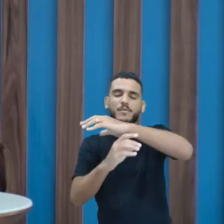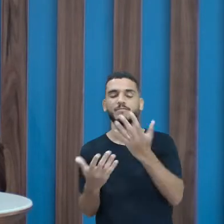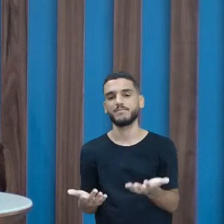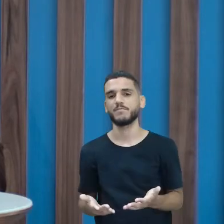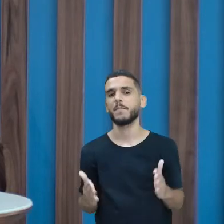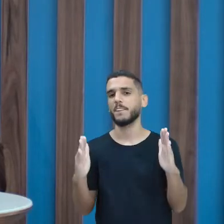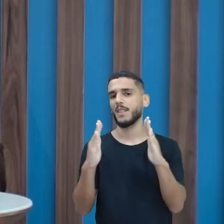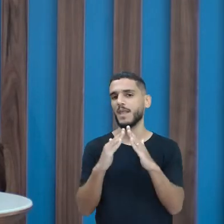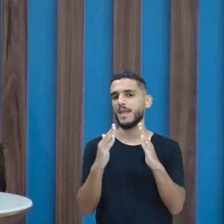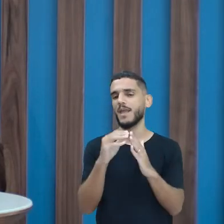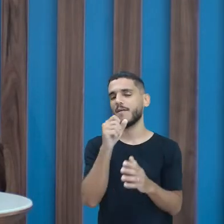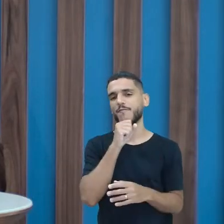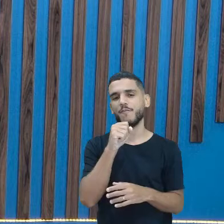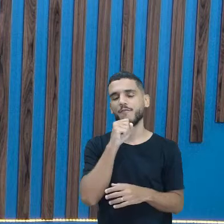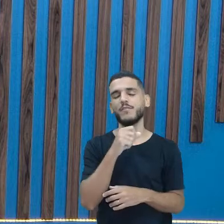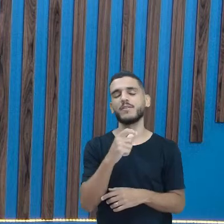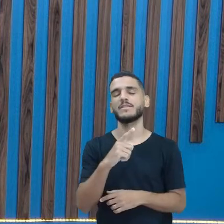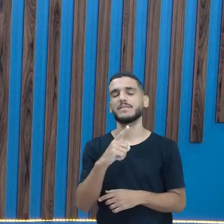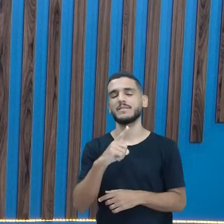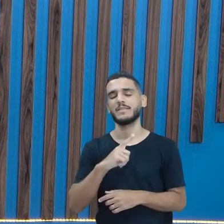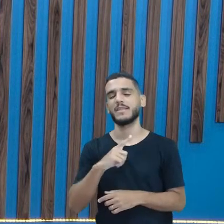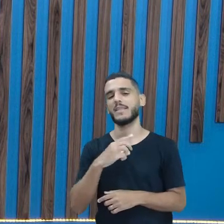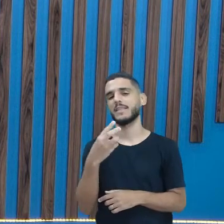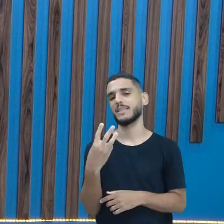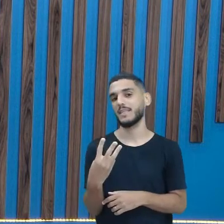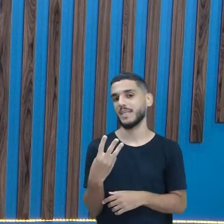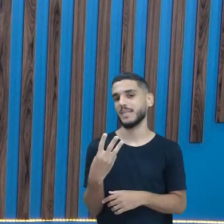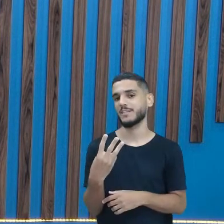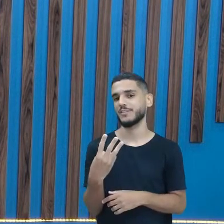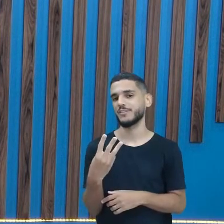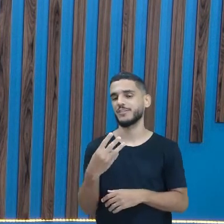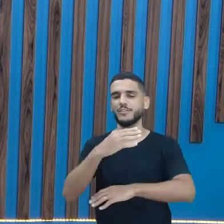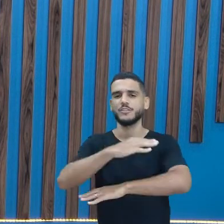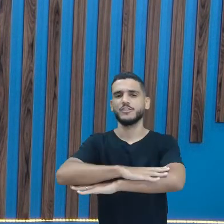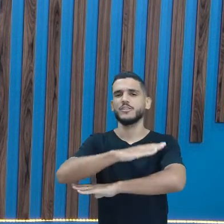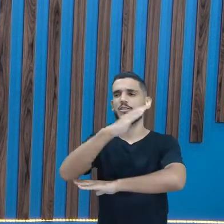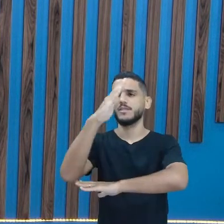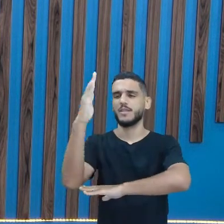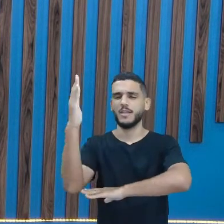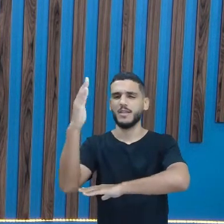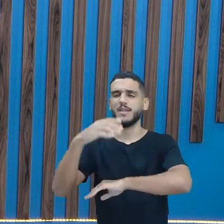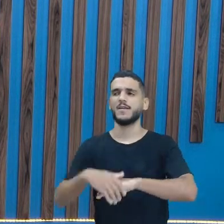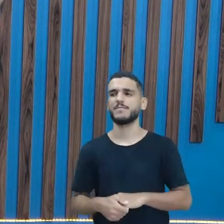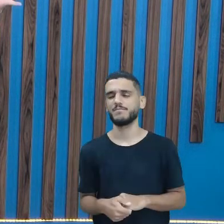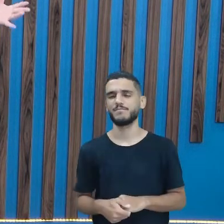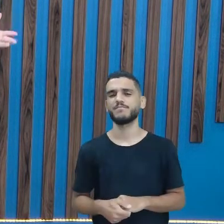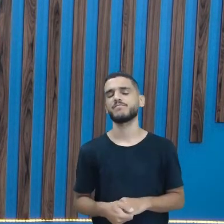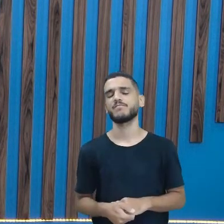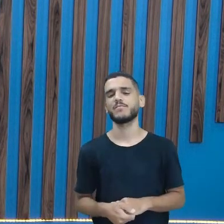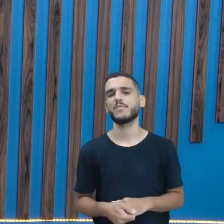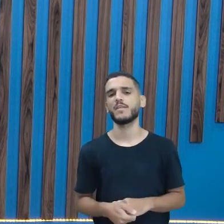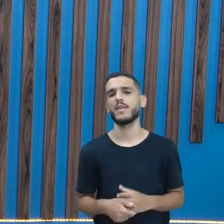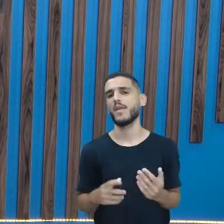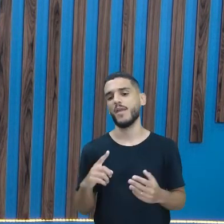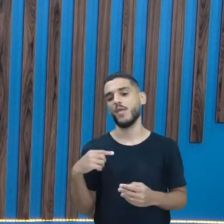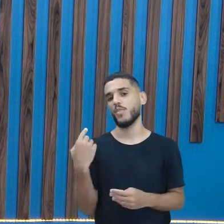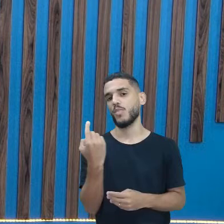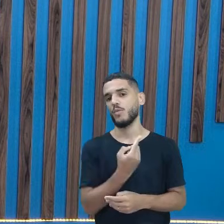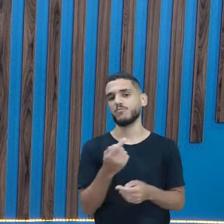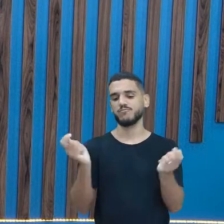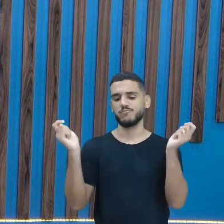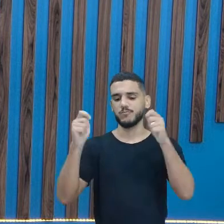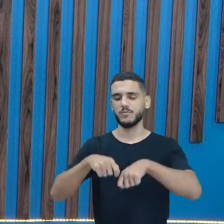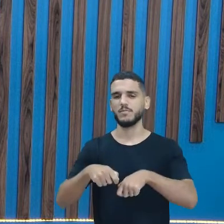3 janelas. Que legal. Que legal. Nas janelas, elas abrem, assim, um horizonte para a gente ver as coisas, né? Dá para